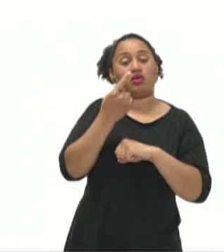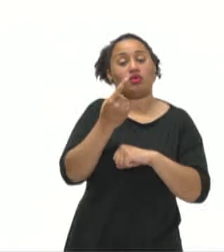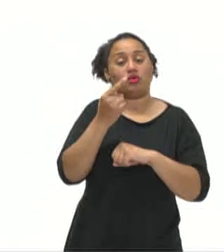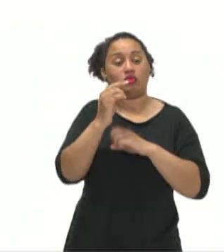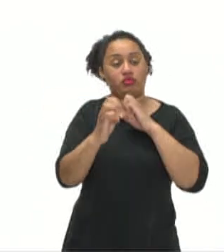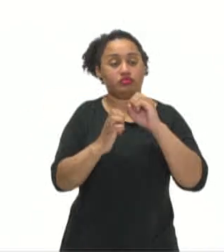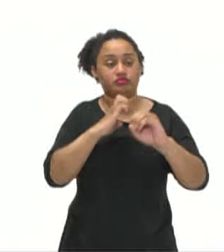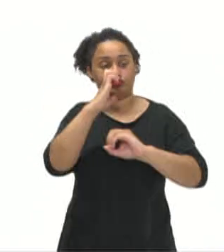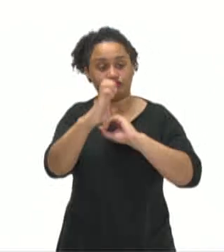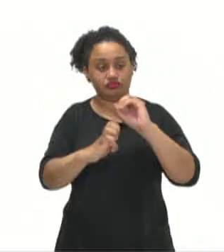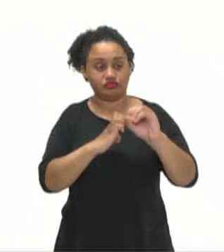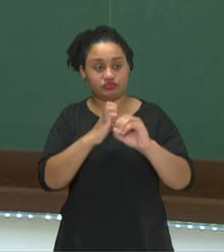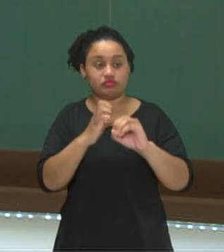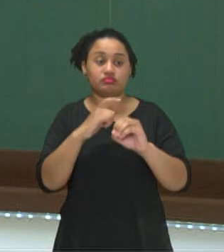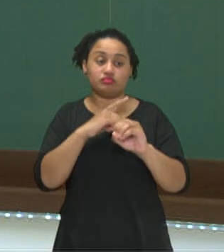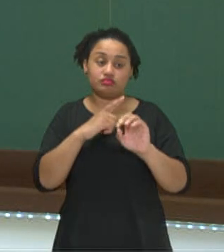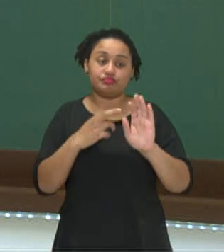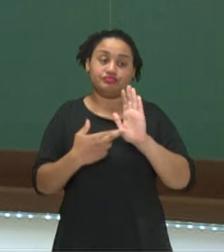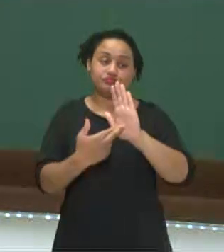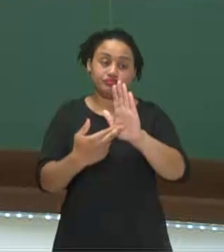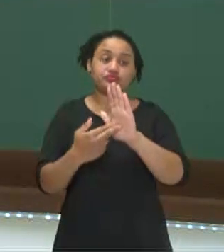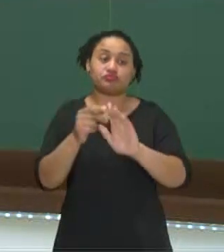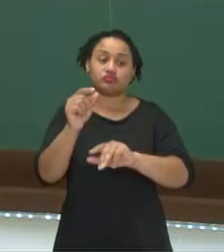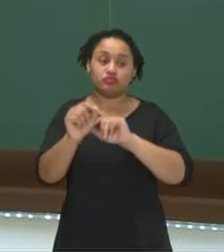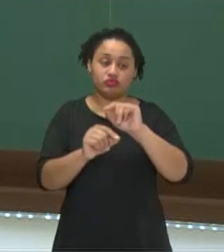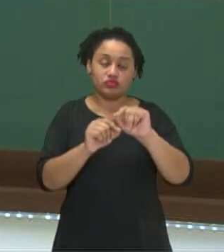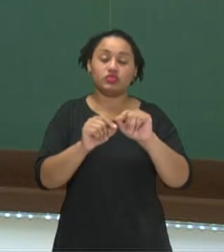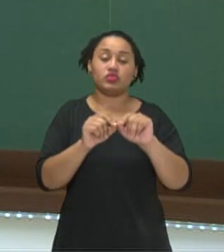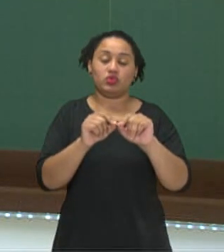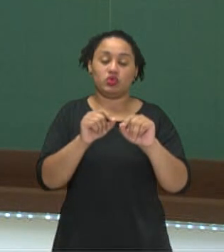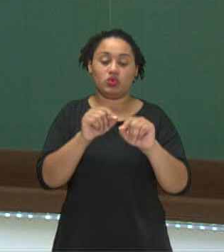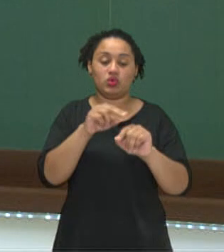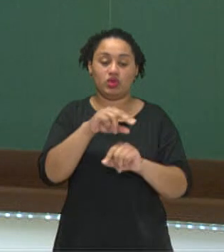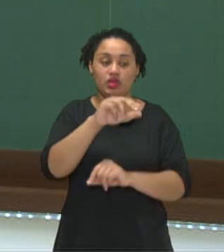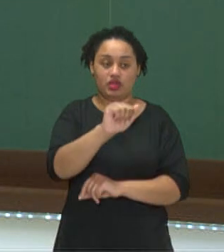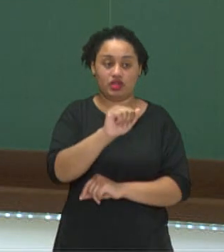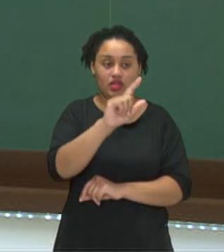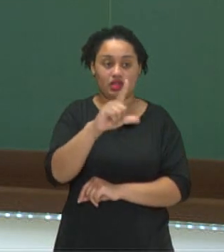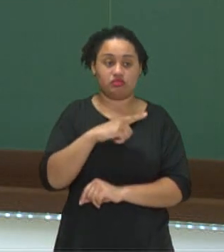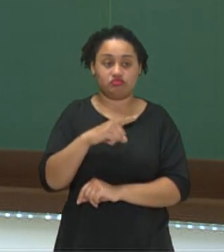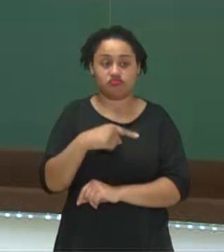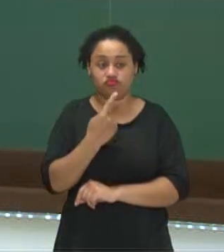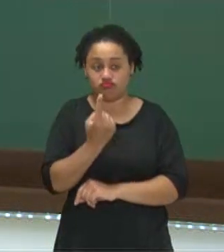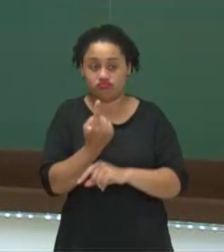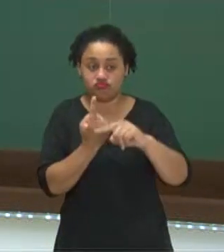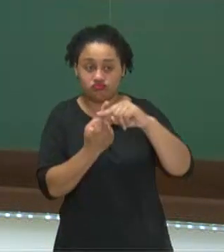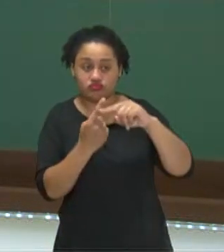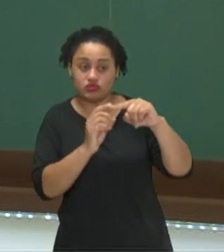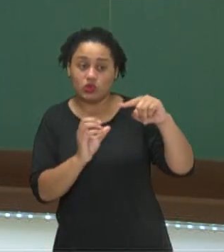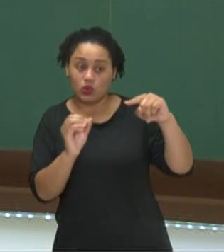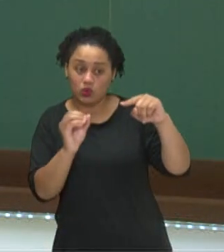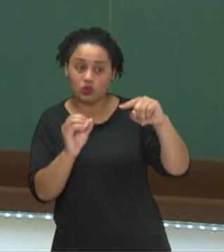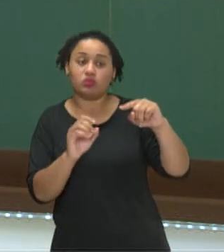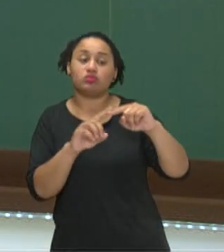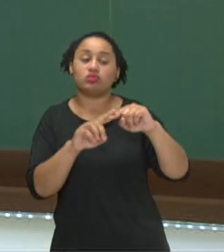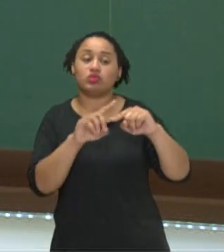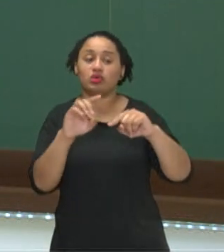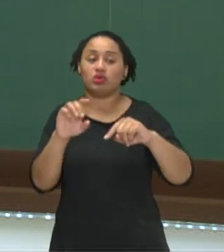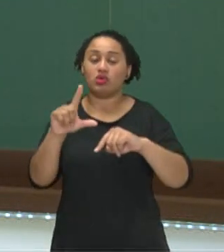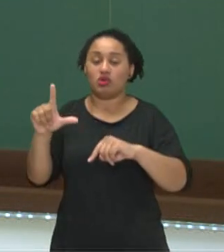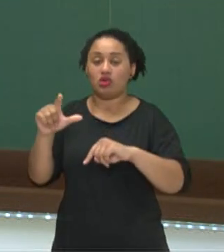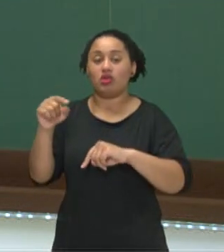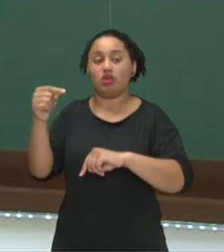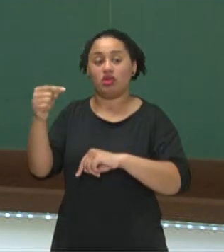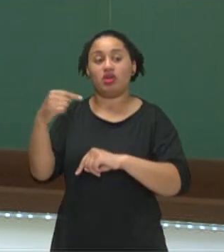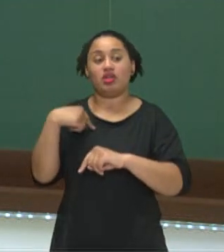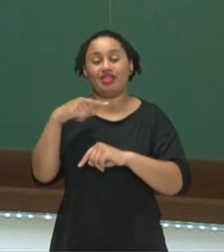E aí a gente tem aqui uma representação, então, o sódio com aquele 1 elétron dele da camada de valência e o cloro com os seus 7.